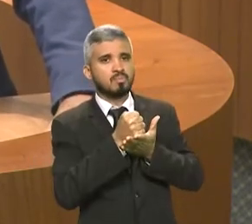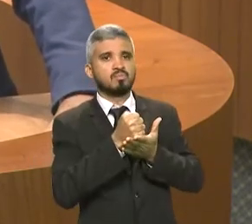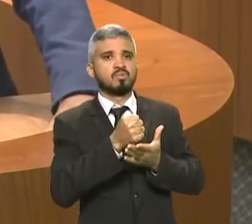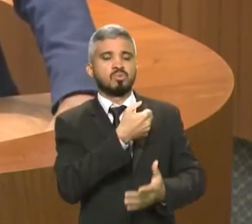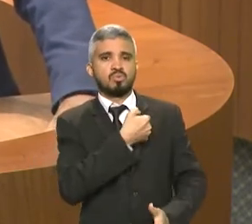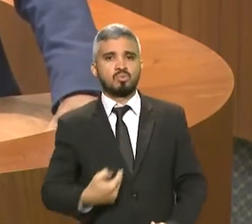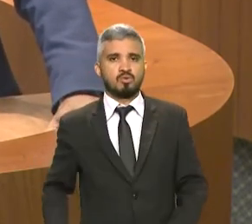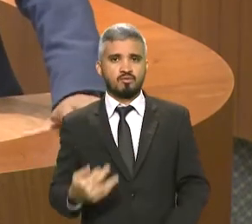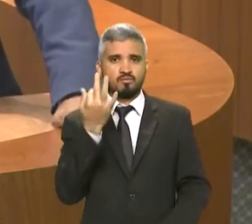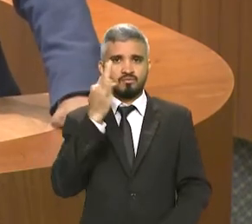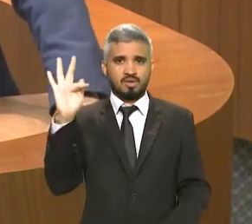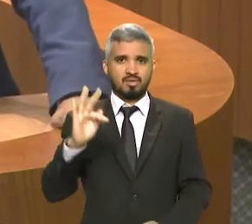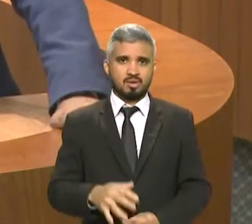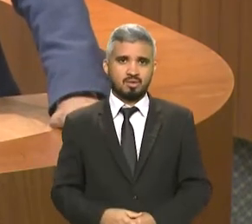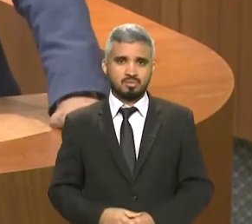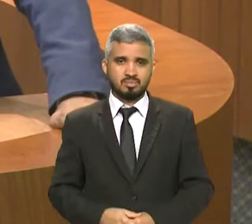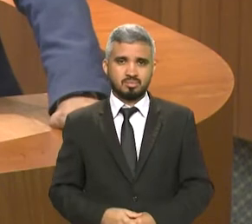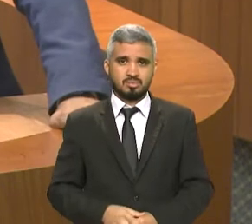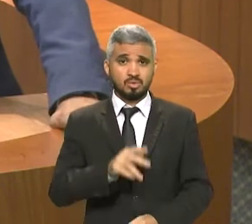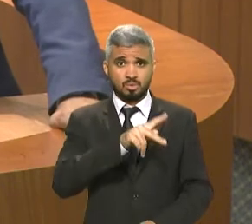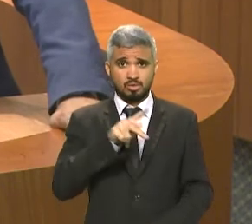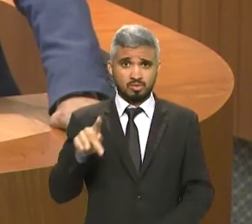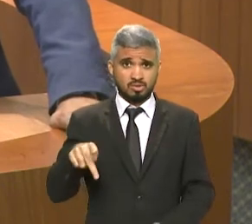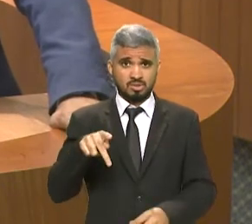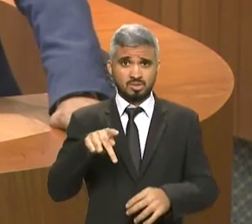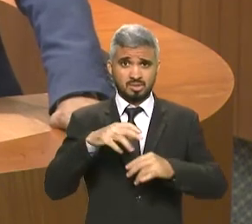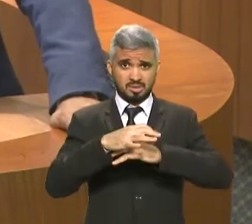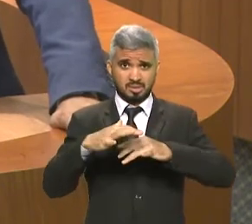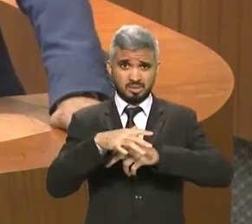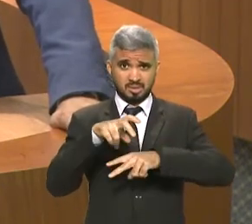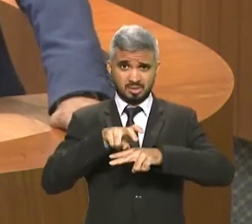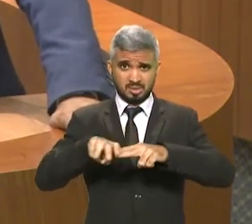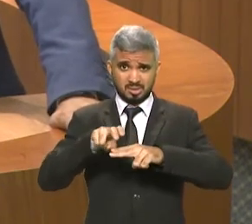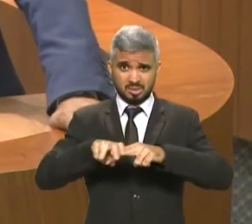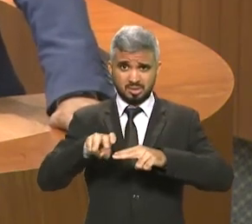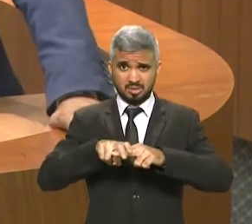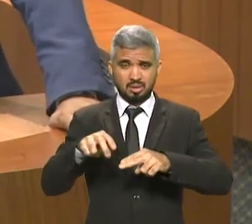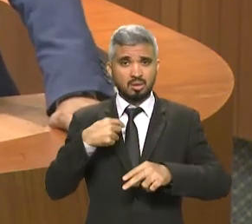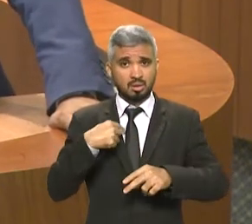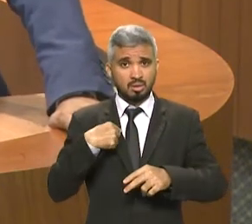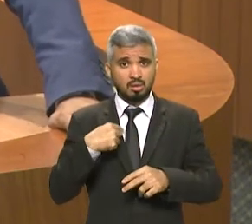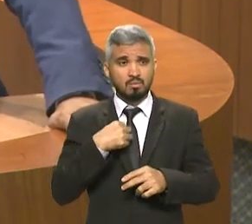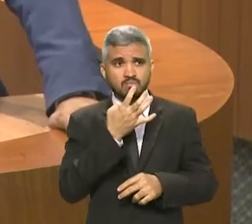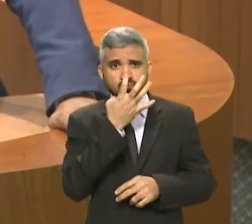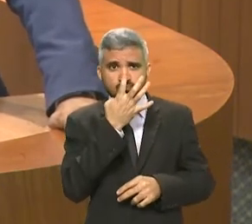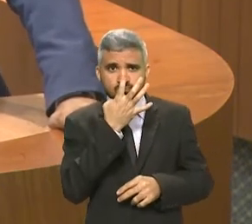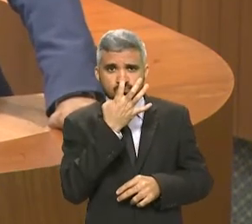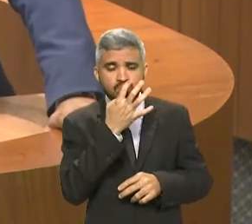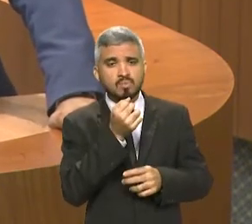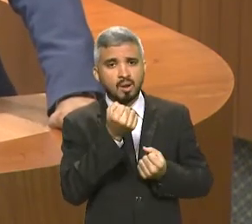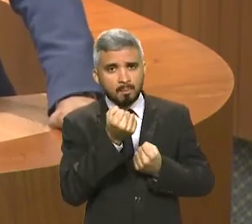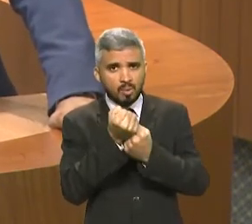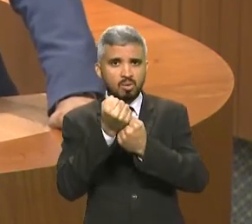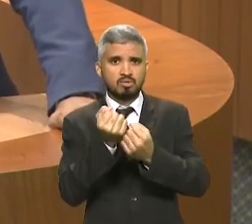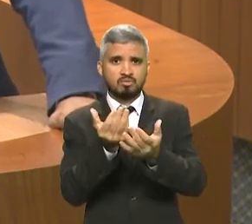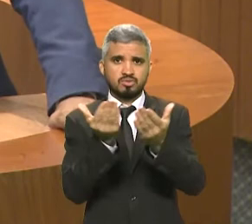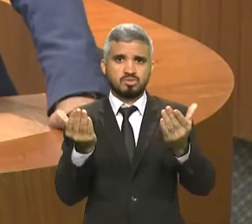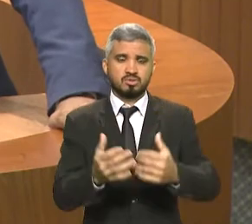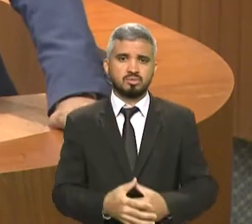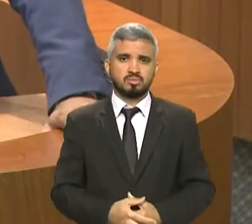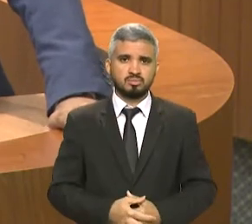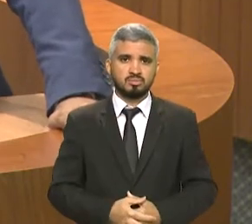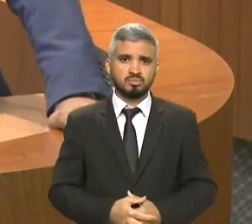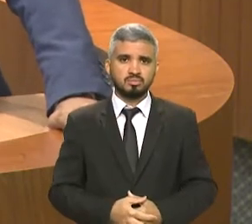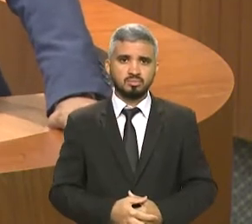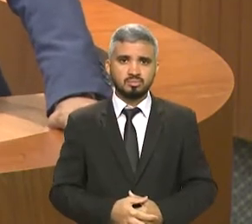Professores da cidade de Santa Inês, estou acompanhando o sofrimento de vocês. 3 horas da manhã recebi uma mensagem de